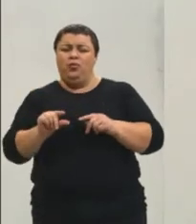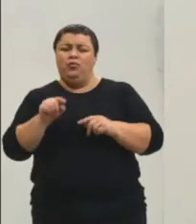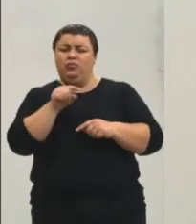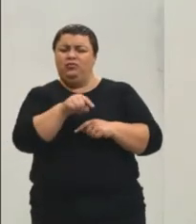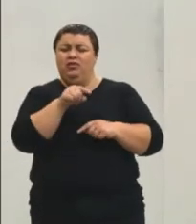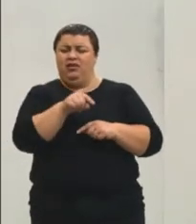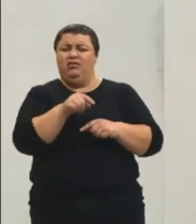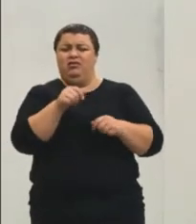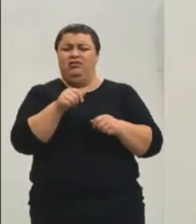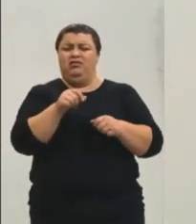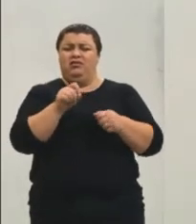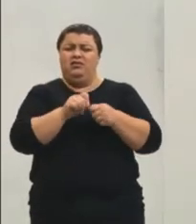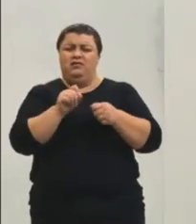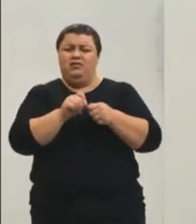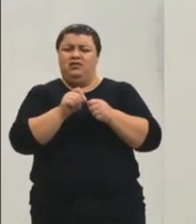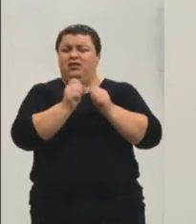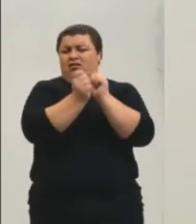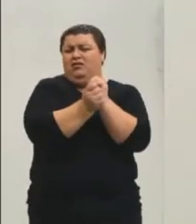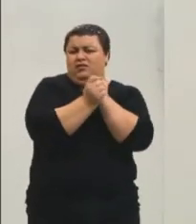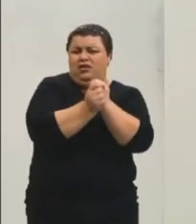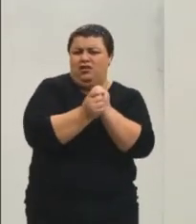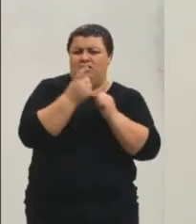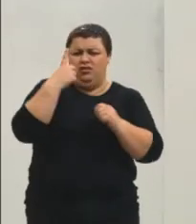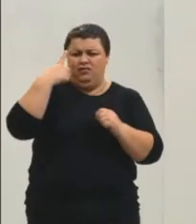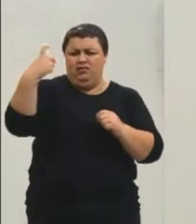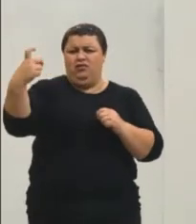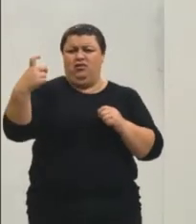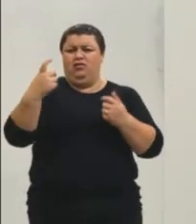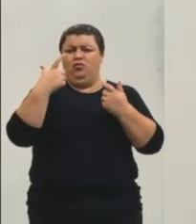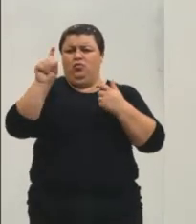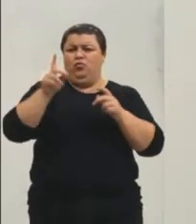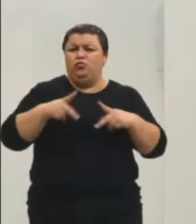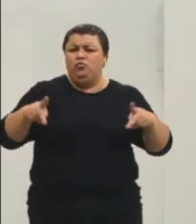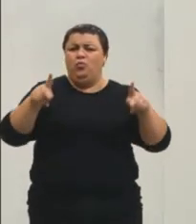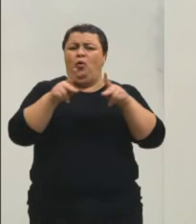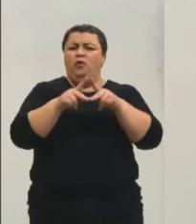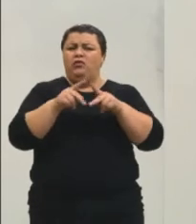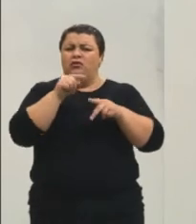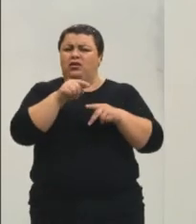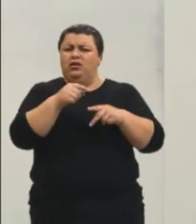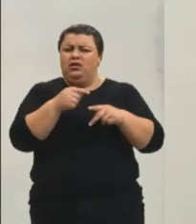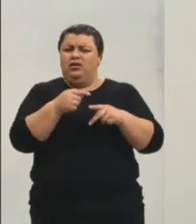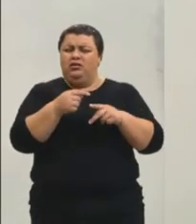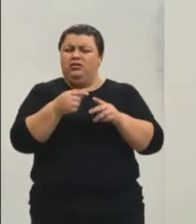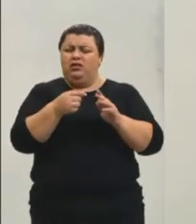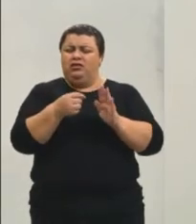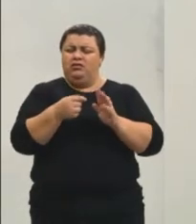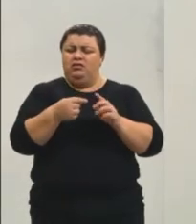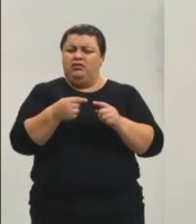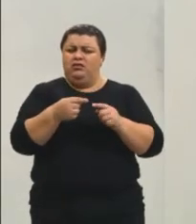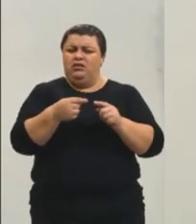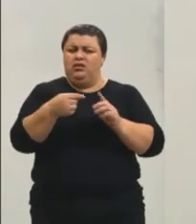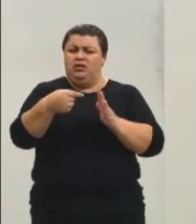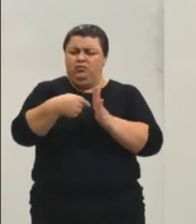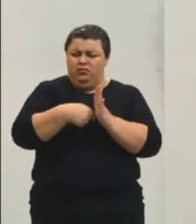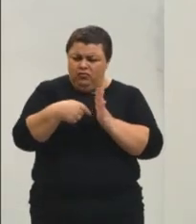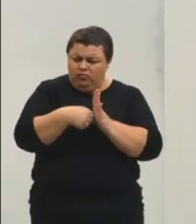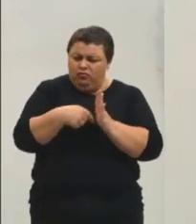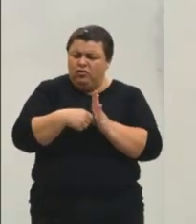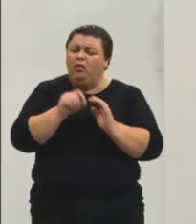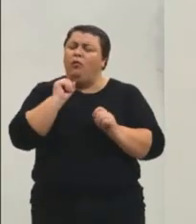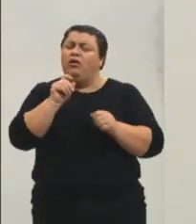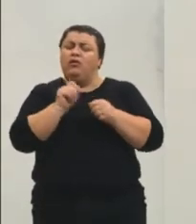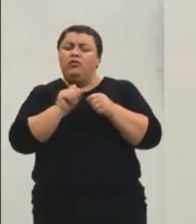escravidão que praticaram violência contra outros povos né ela está se questionando sobre Peter gente vai fazer